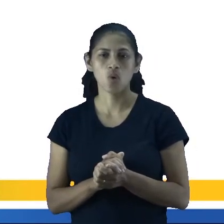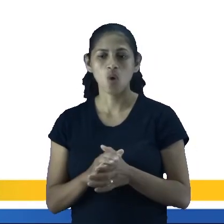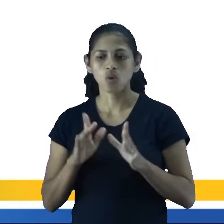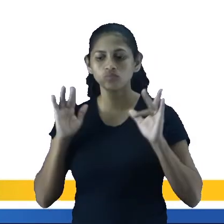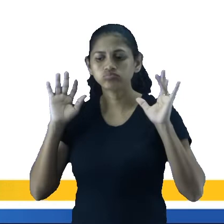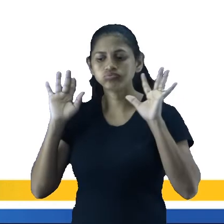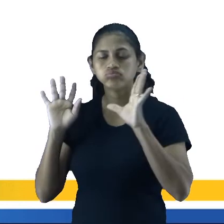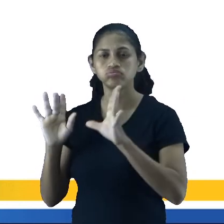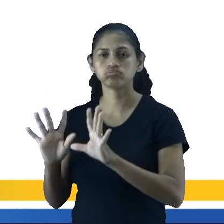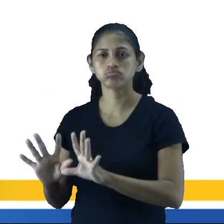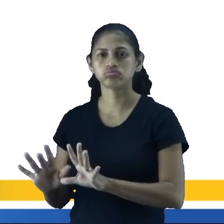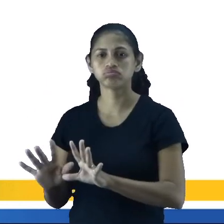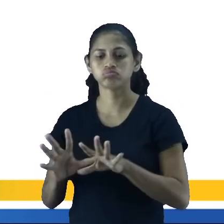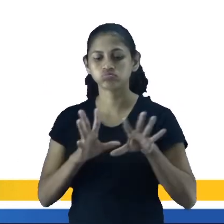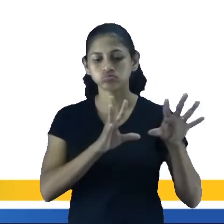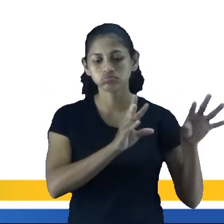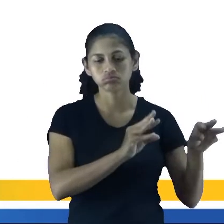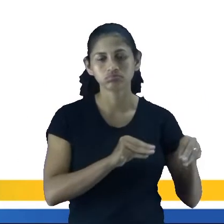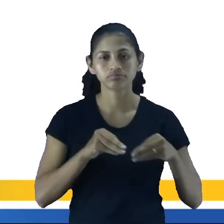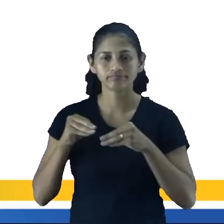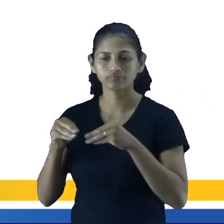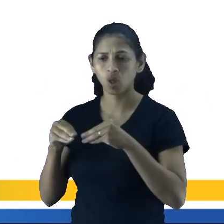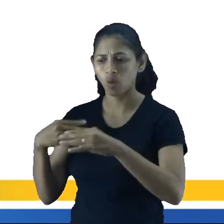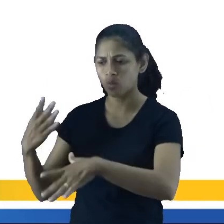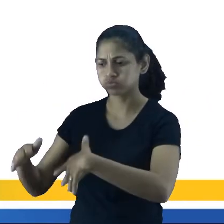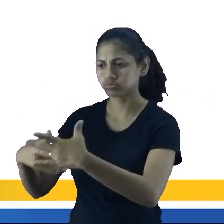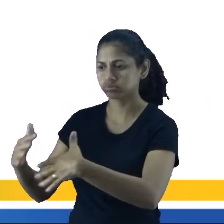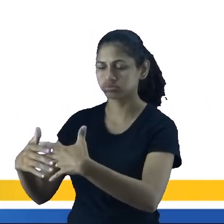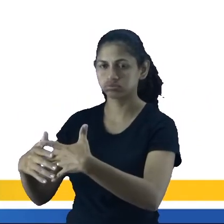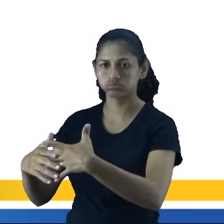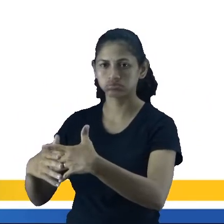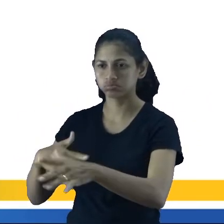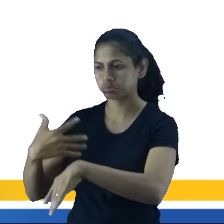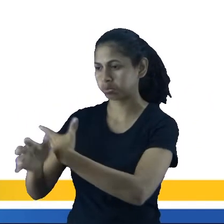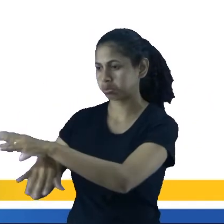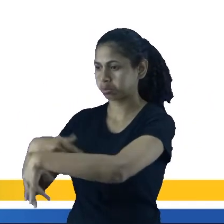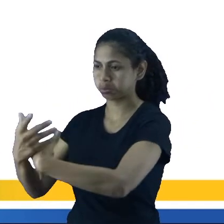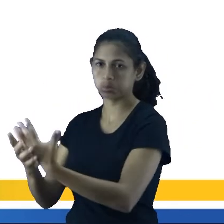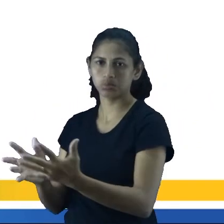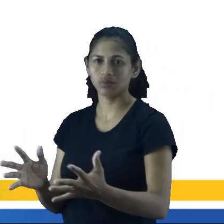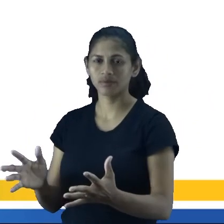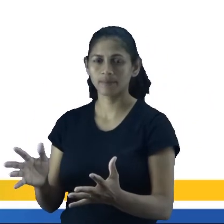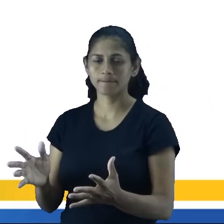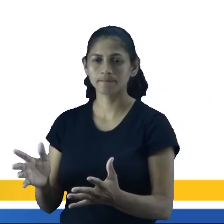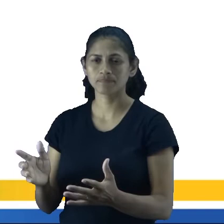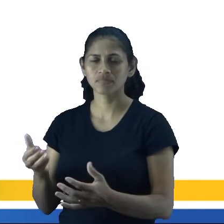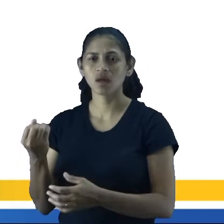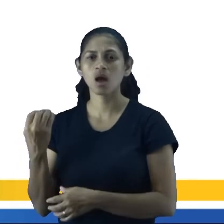planejamento, de forma desordenada, ela ocasiona a chamada